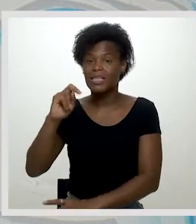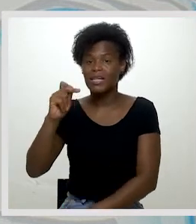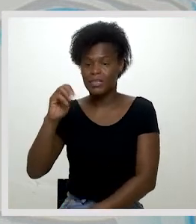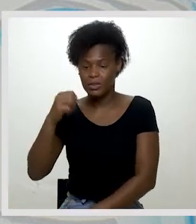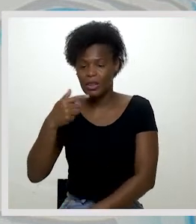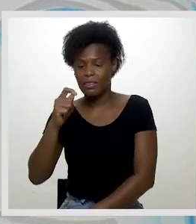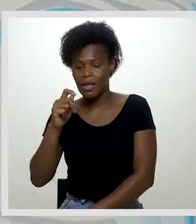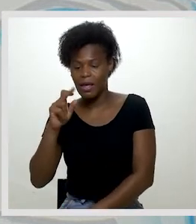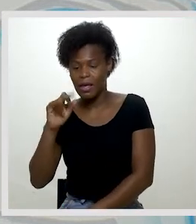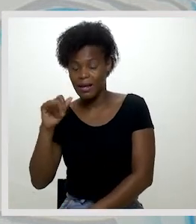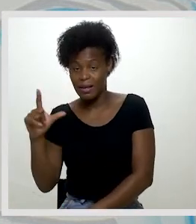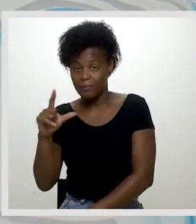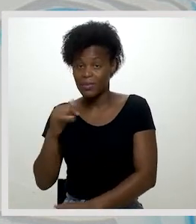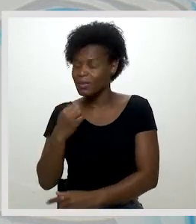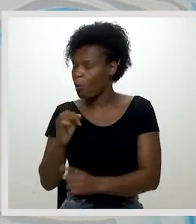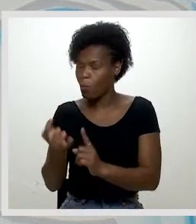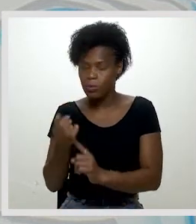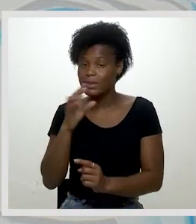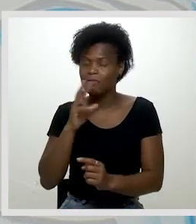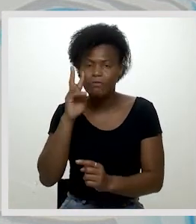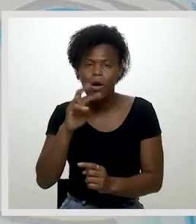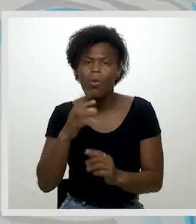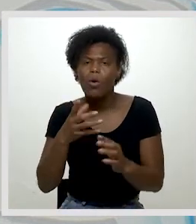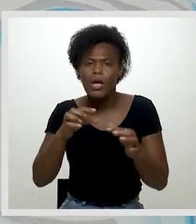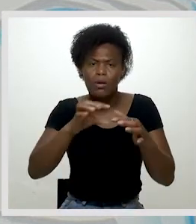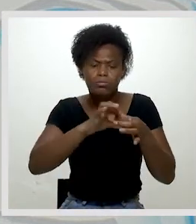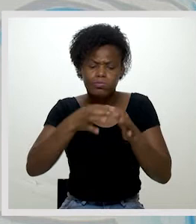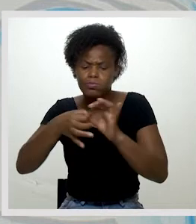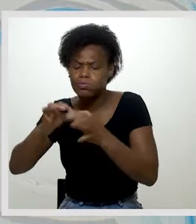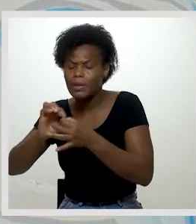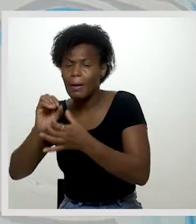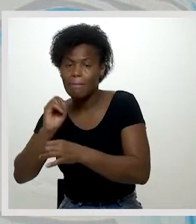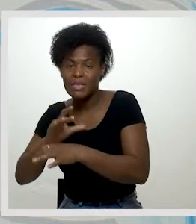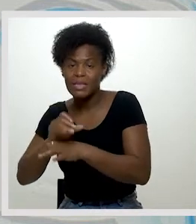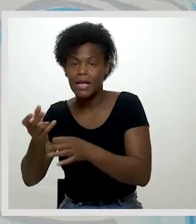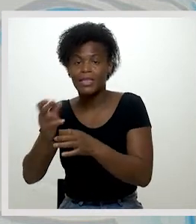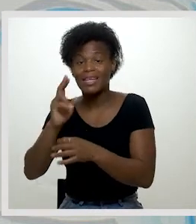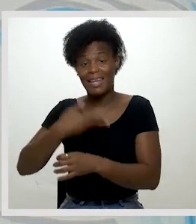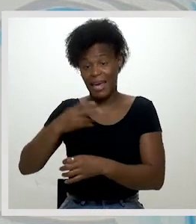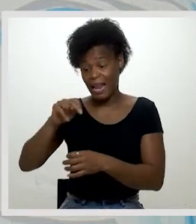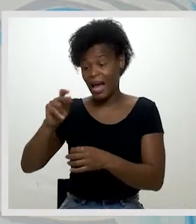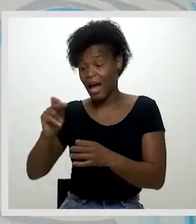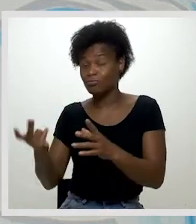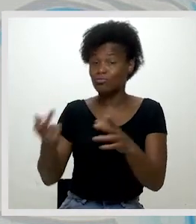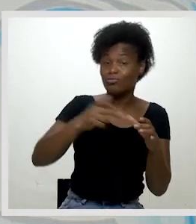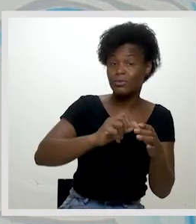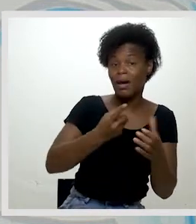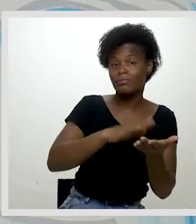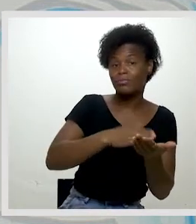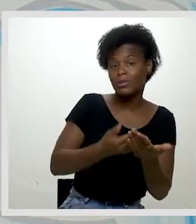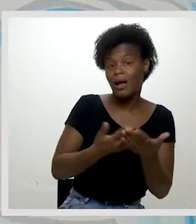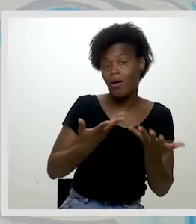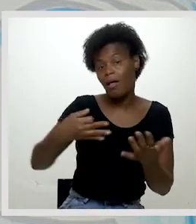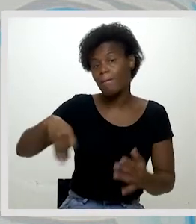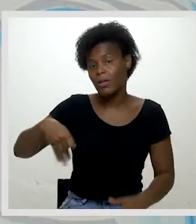não conseguiriam identificar o codão ou a mensagem trazida de DNA para traduzir